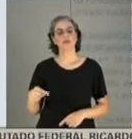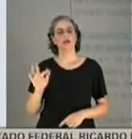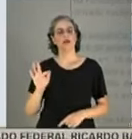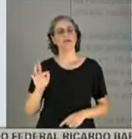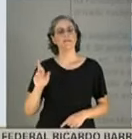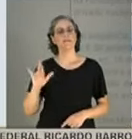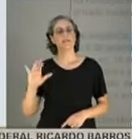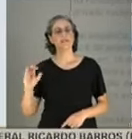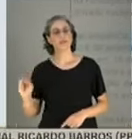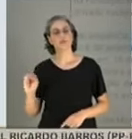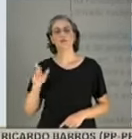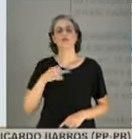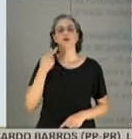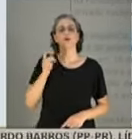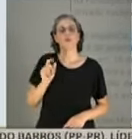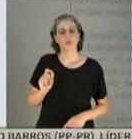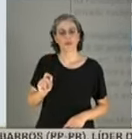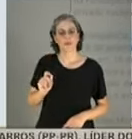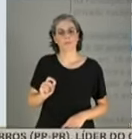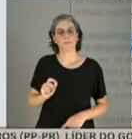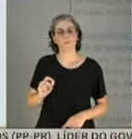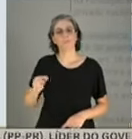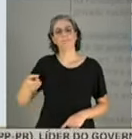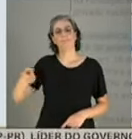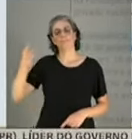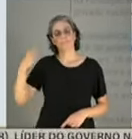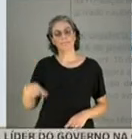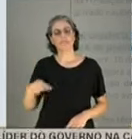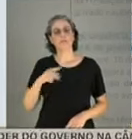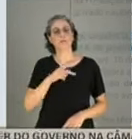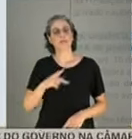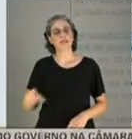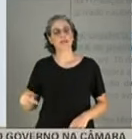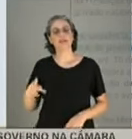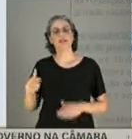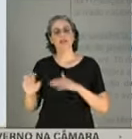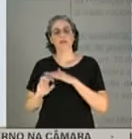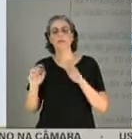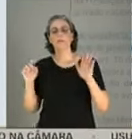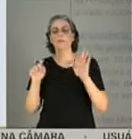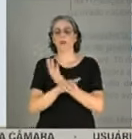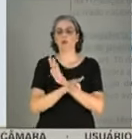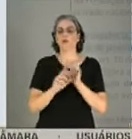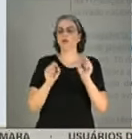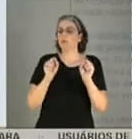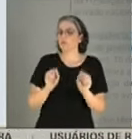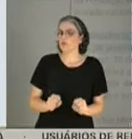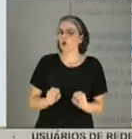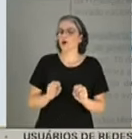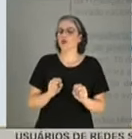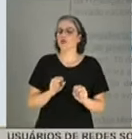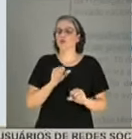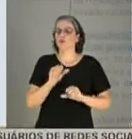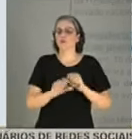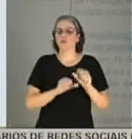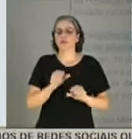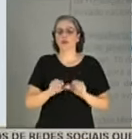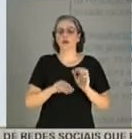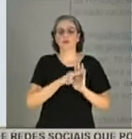Maximiano, presidente da Precisa. Em sequência, o presidente da empresa questionou sobre a possibilidade de alteração da